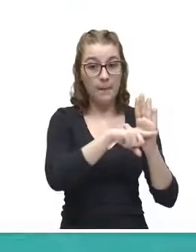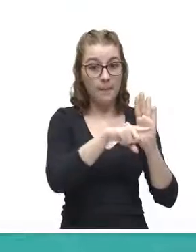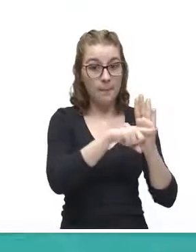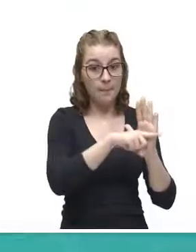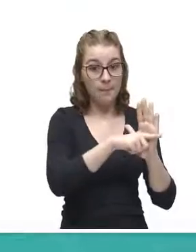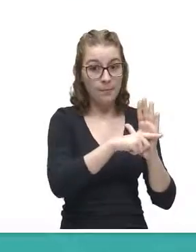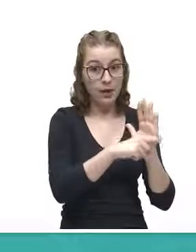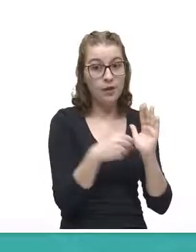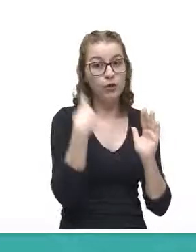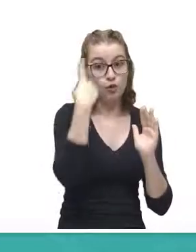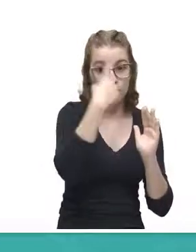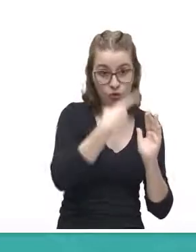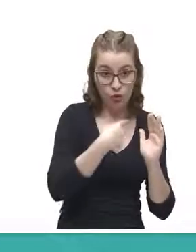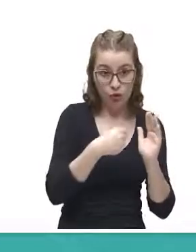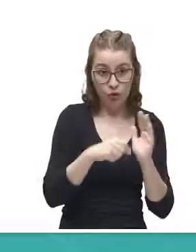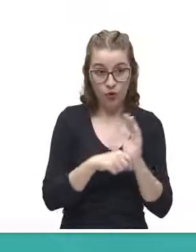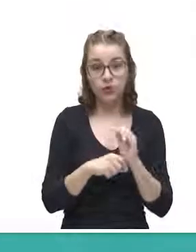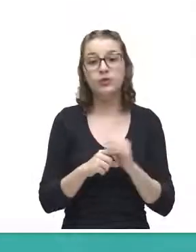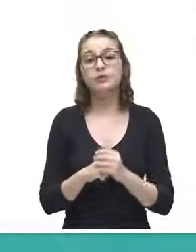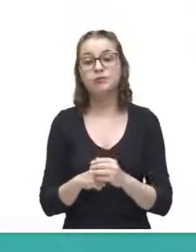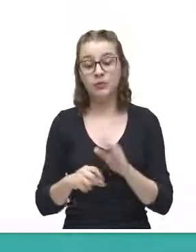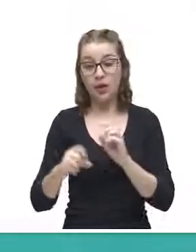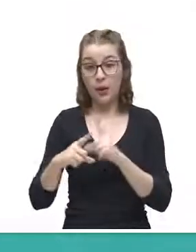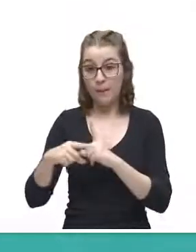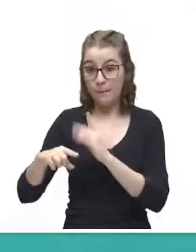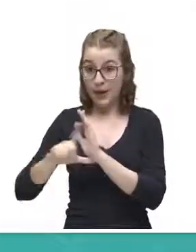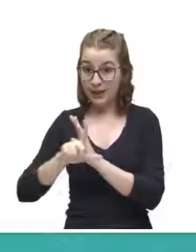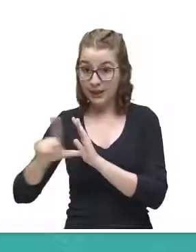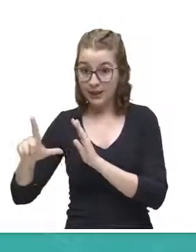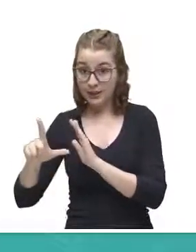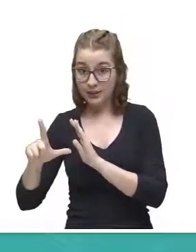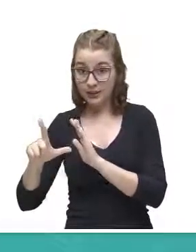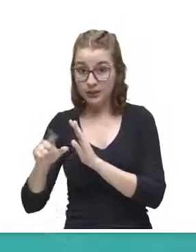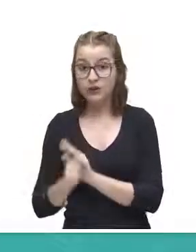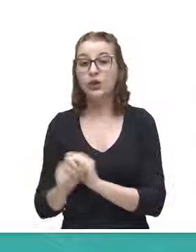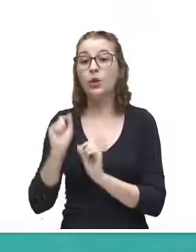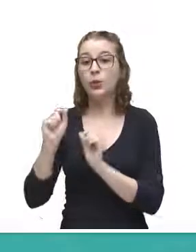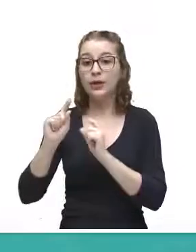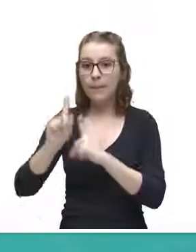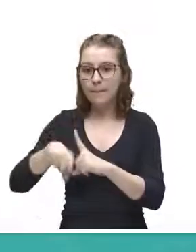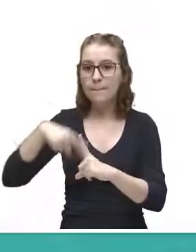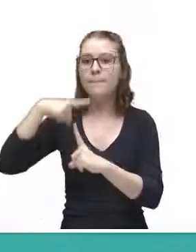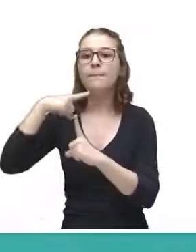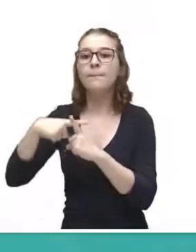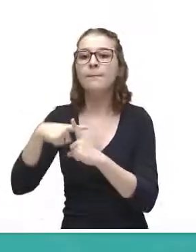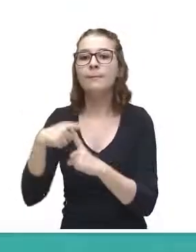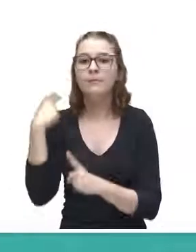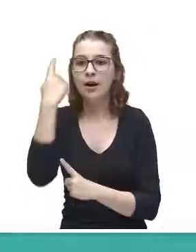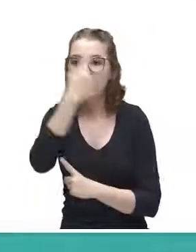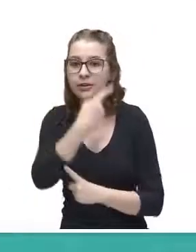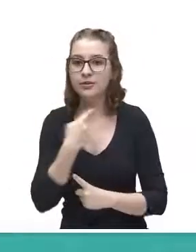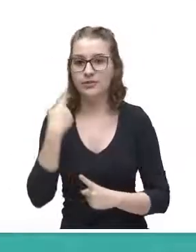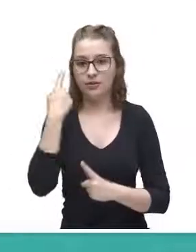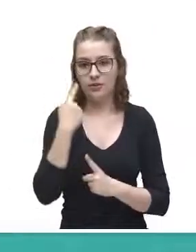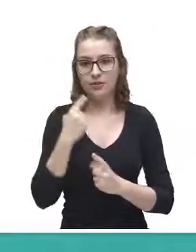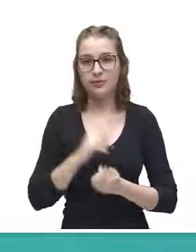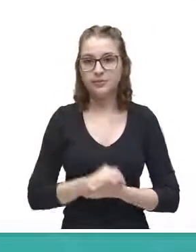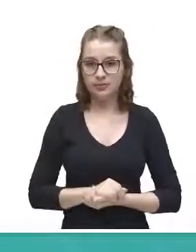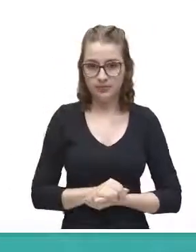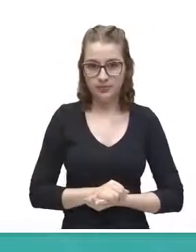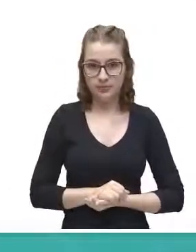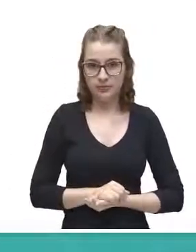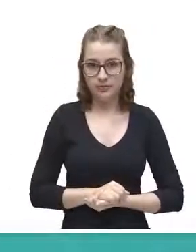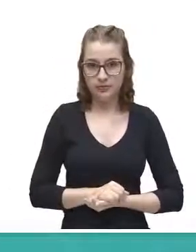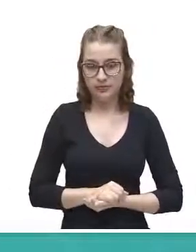gente observa tudo isso em relação aos nossos fusos horários, ok? Agora, a